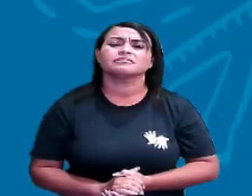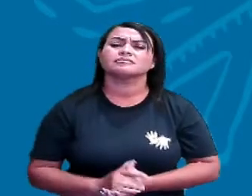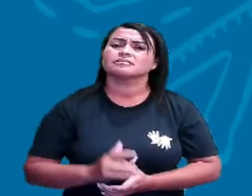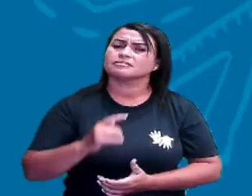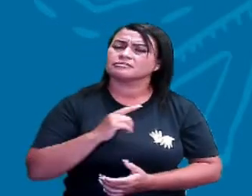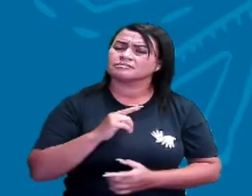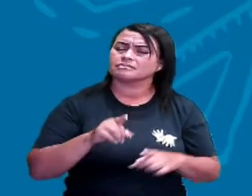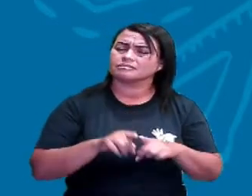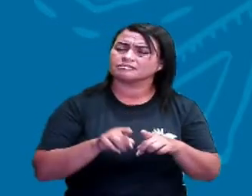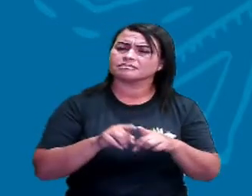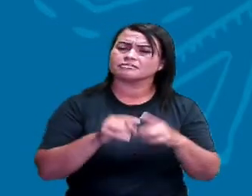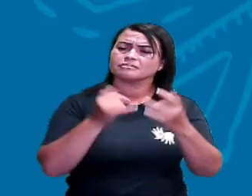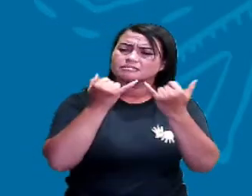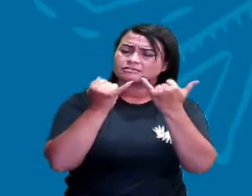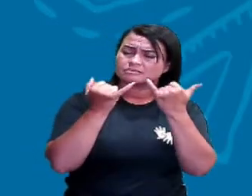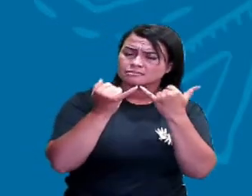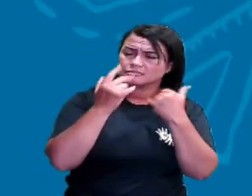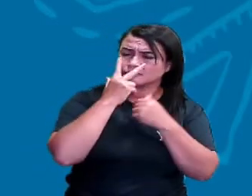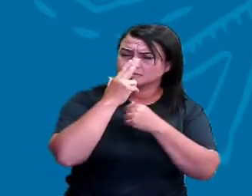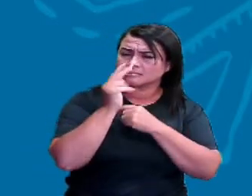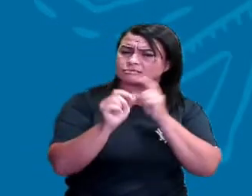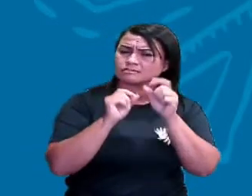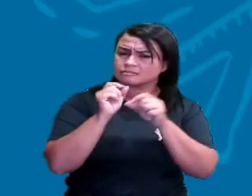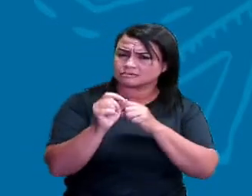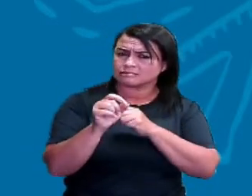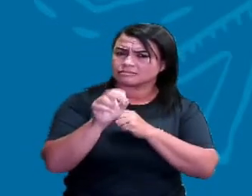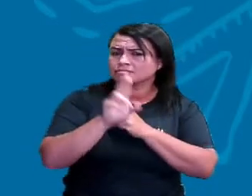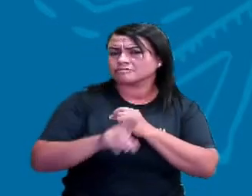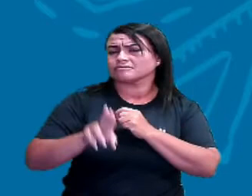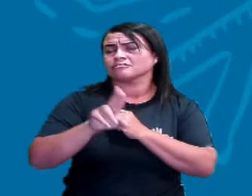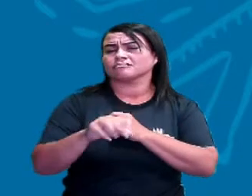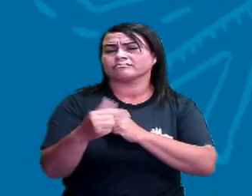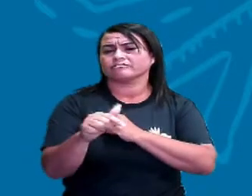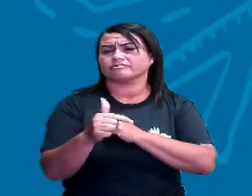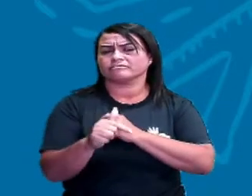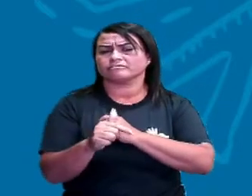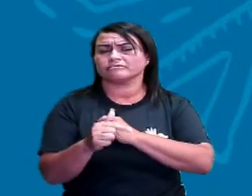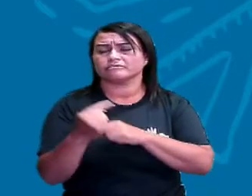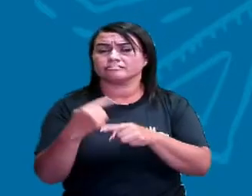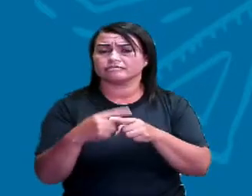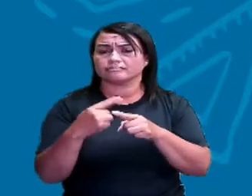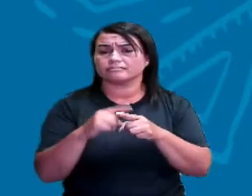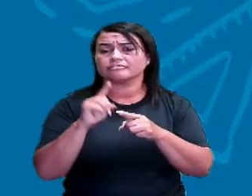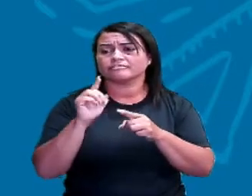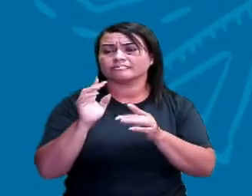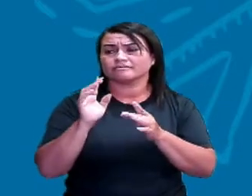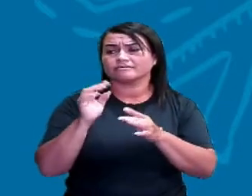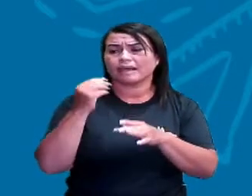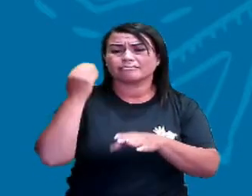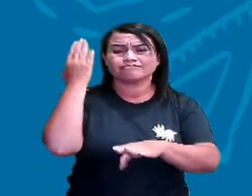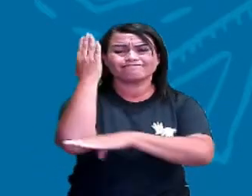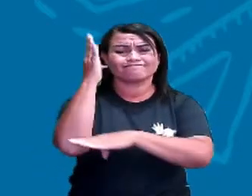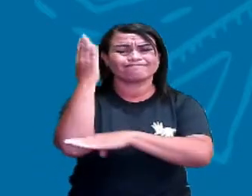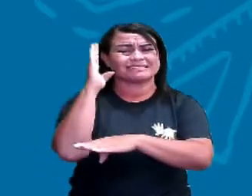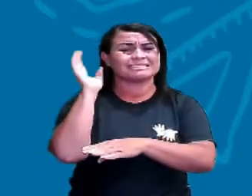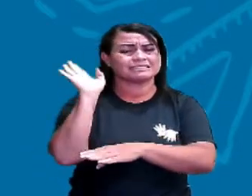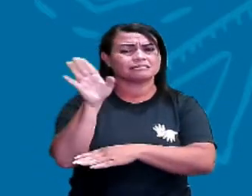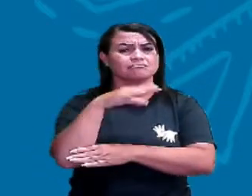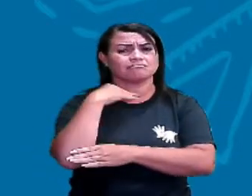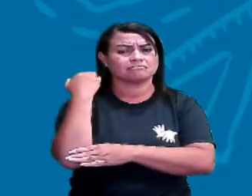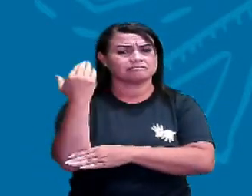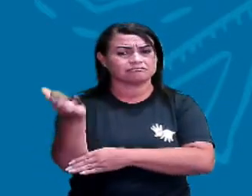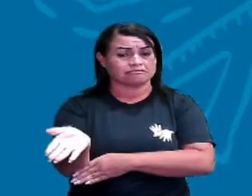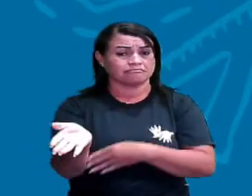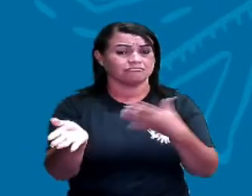Aparentemente é um objeto sem muita utilidade, porque ela é feita de matéria morta. Porém, ela tem a sua